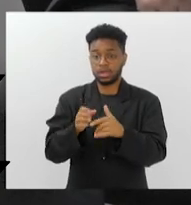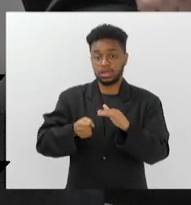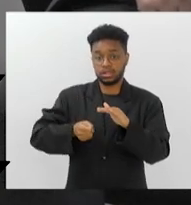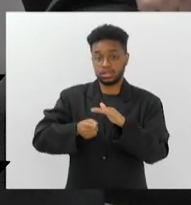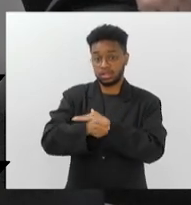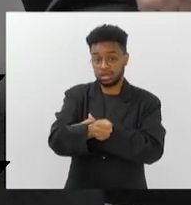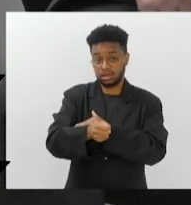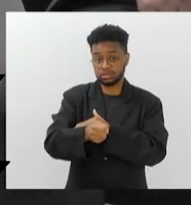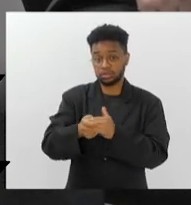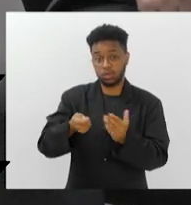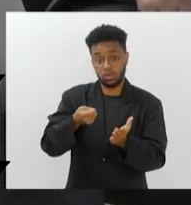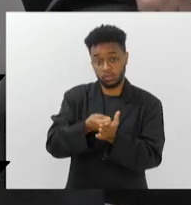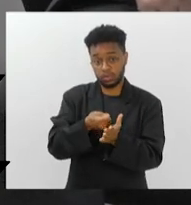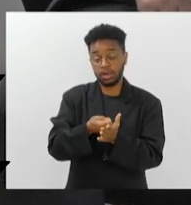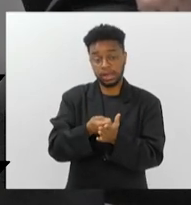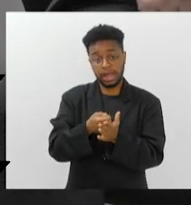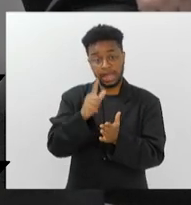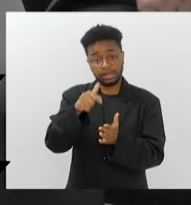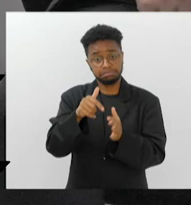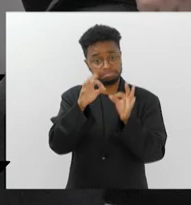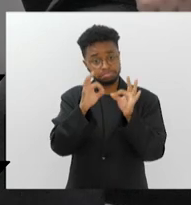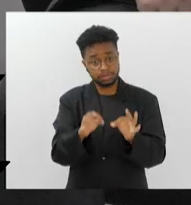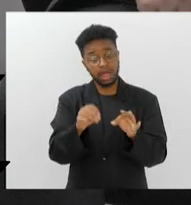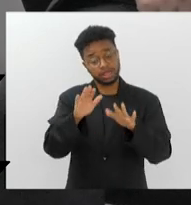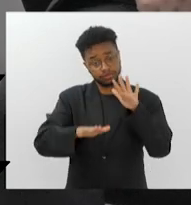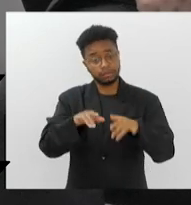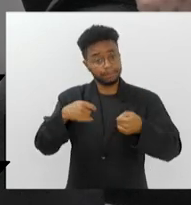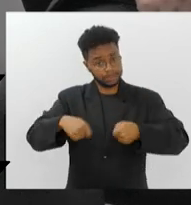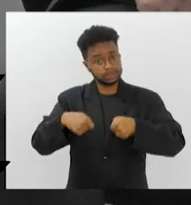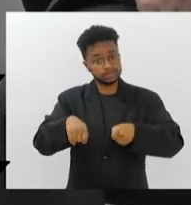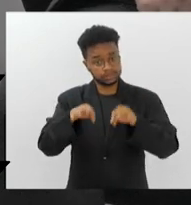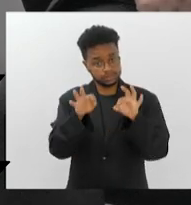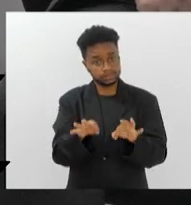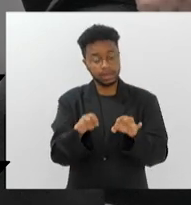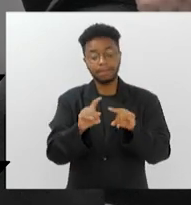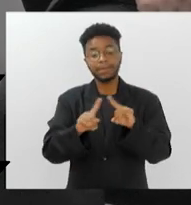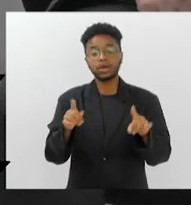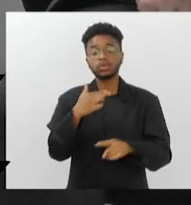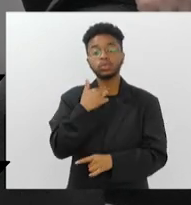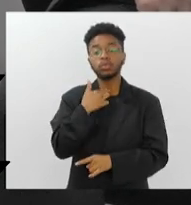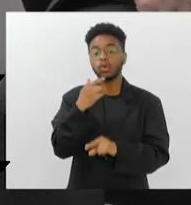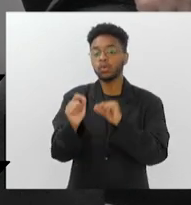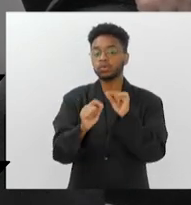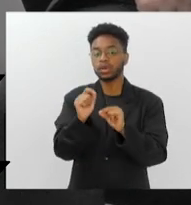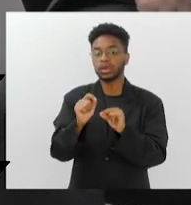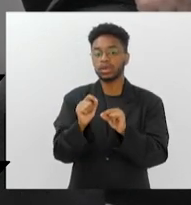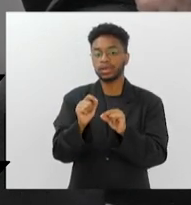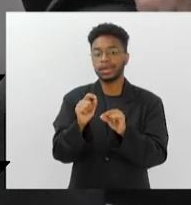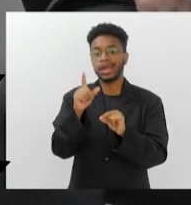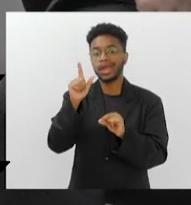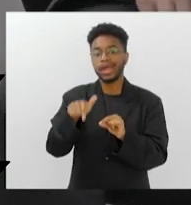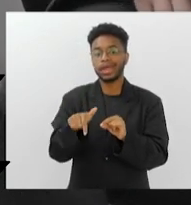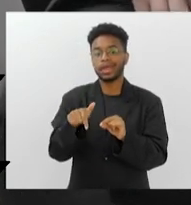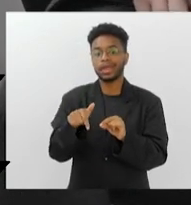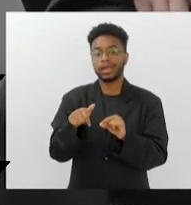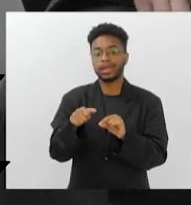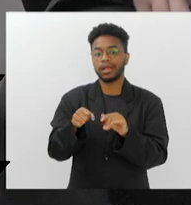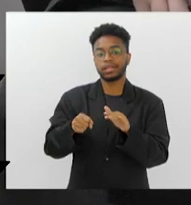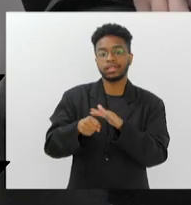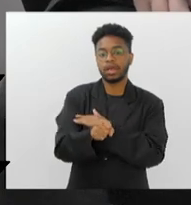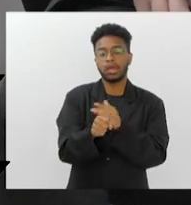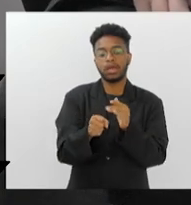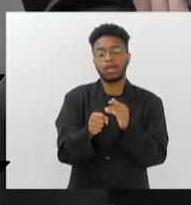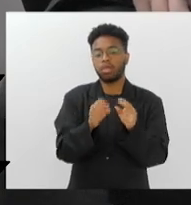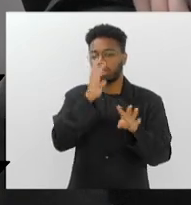elas são legais e muitas vezes são necessárias o que não pode ser feito que muitas vezes se defende são internações em larga escala